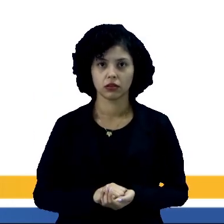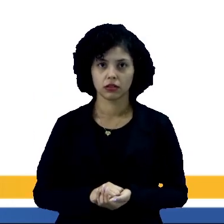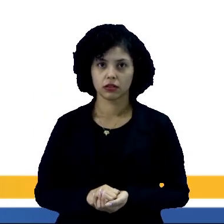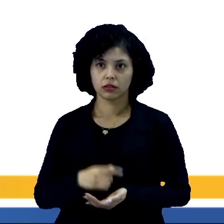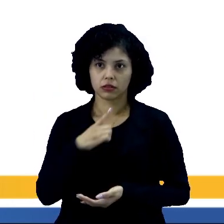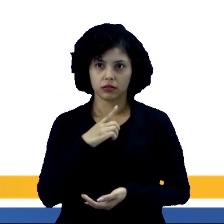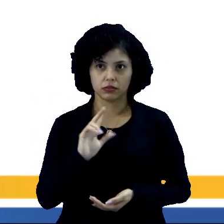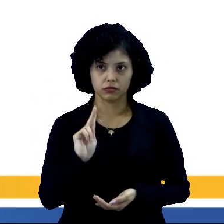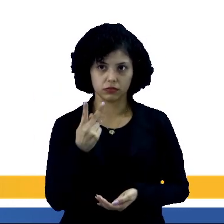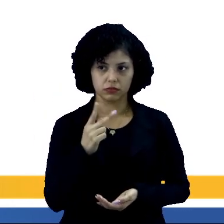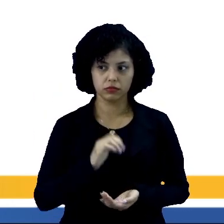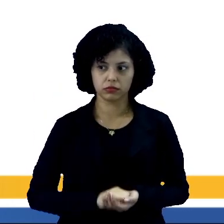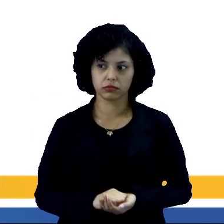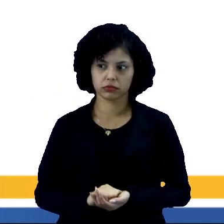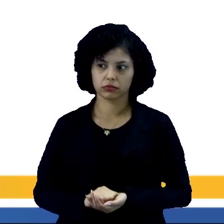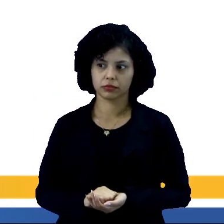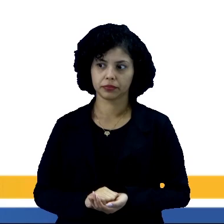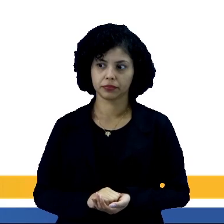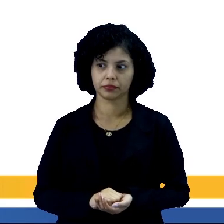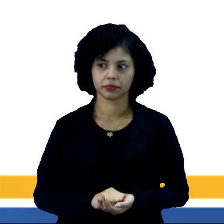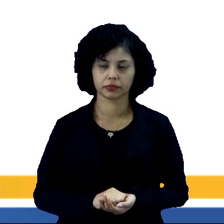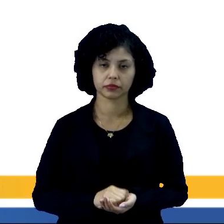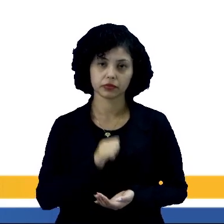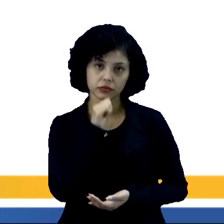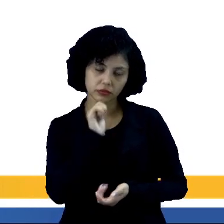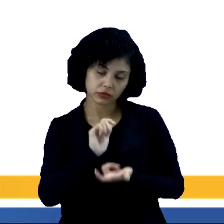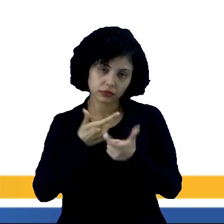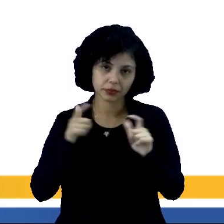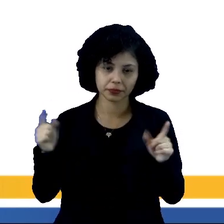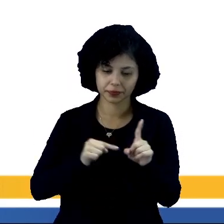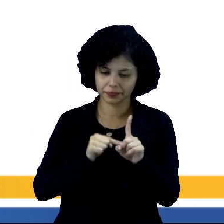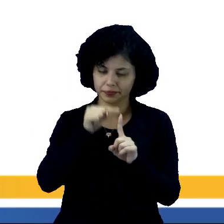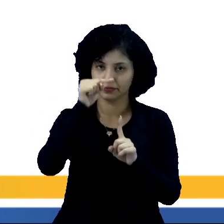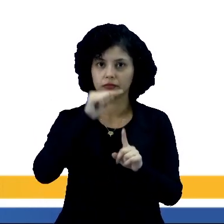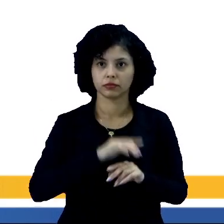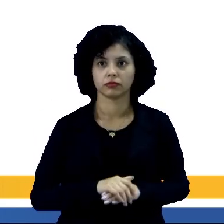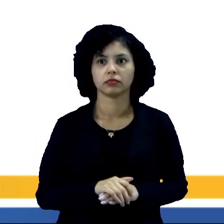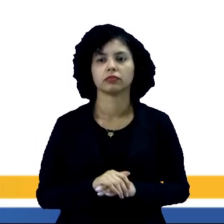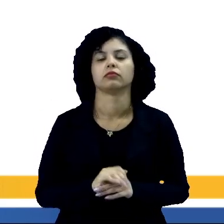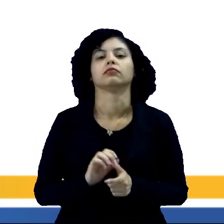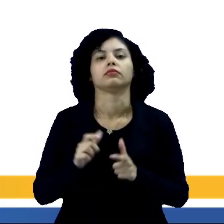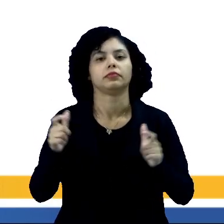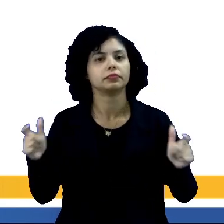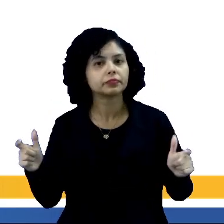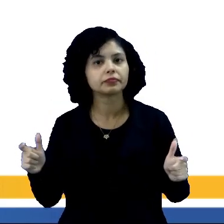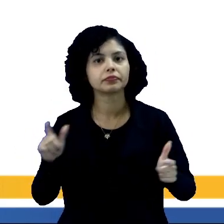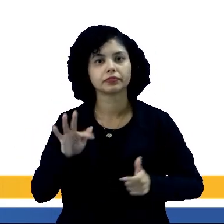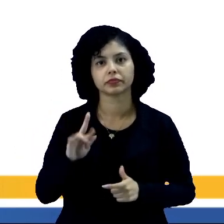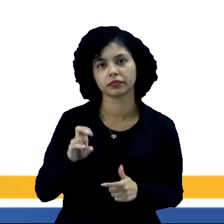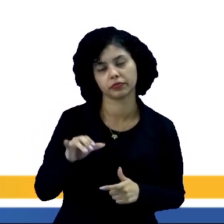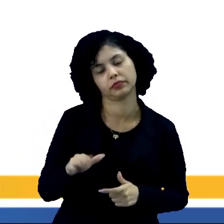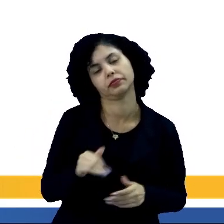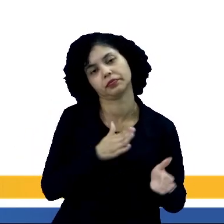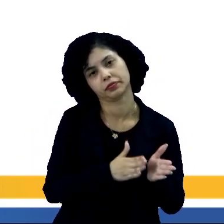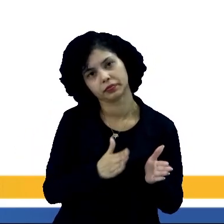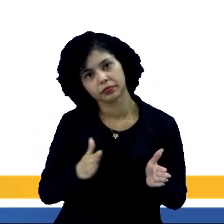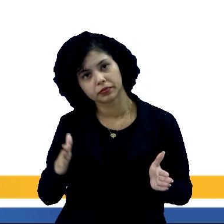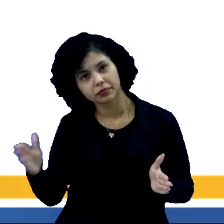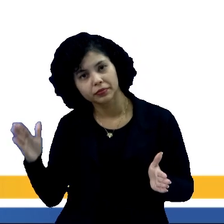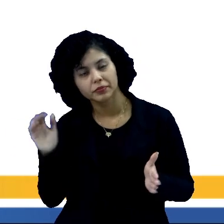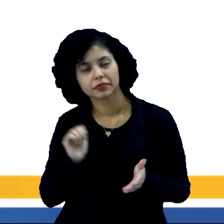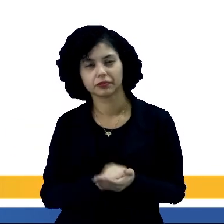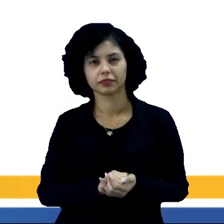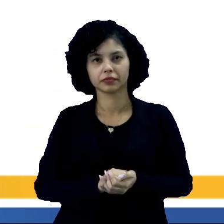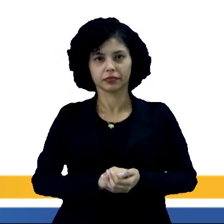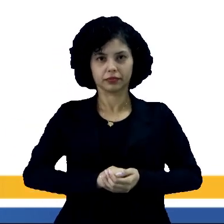núcleo contém hidrogênio e, em razão dessas altas temperaturas e da enorme gravidade, vai estar passando por todo